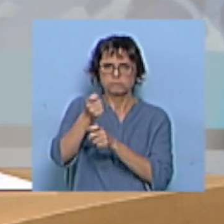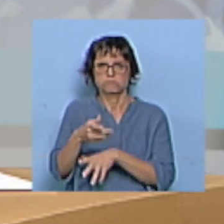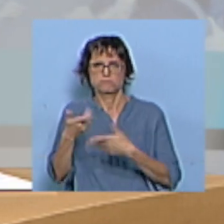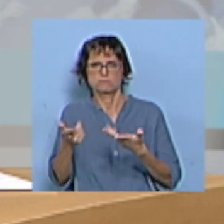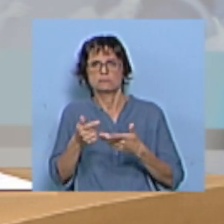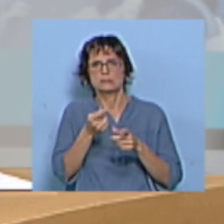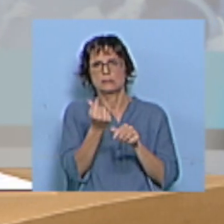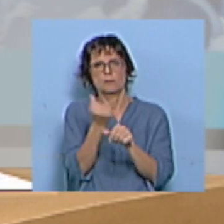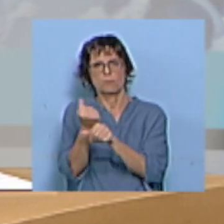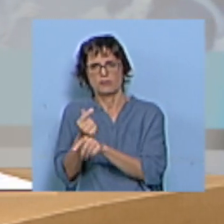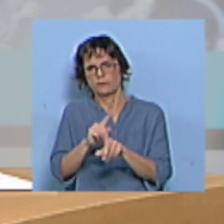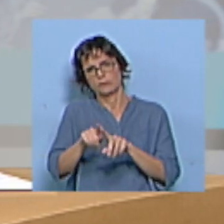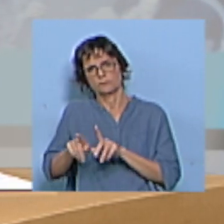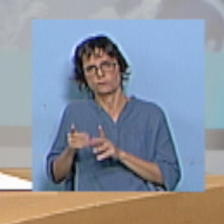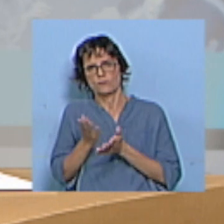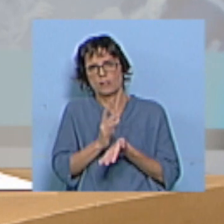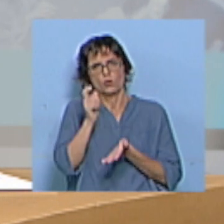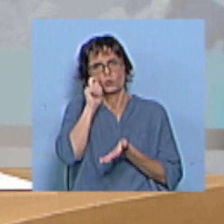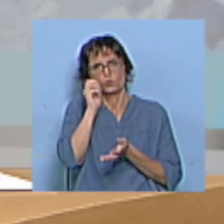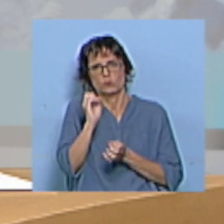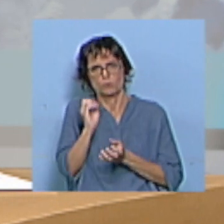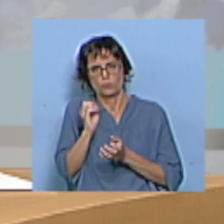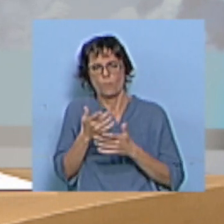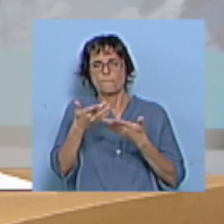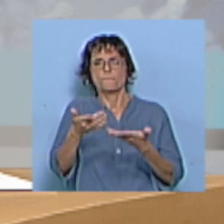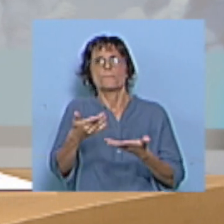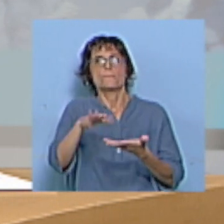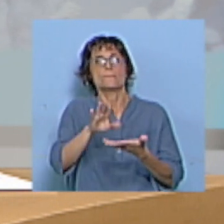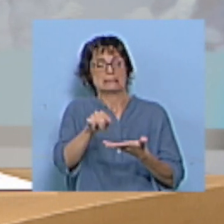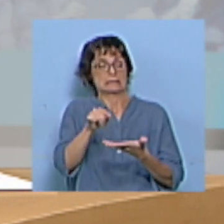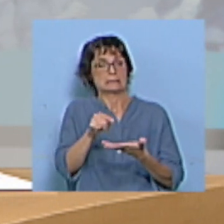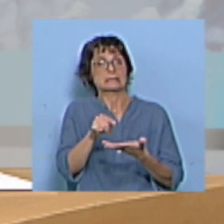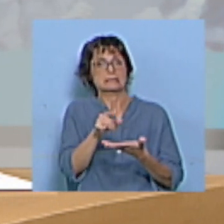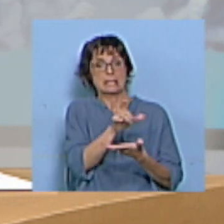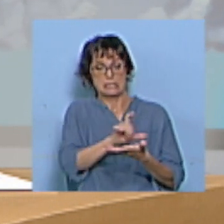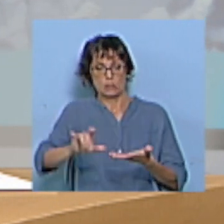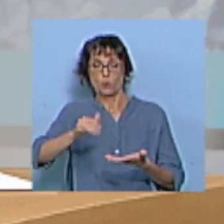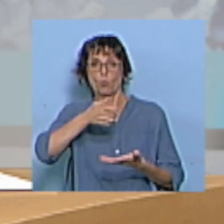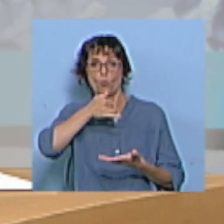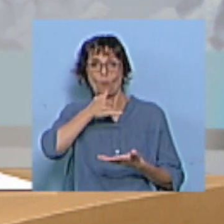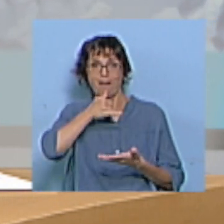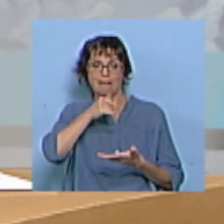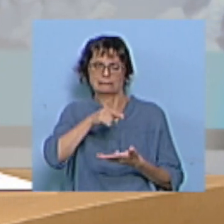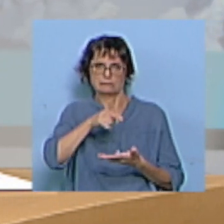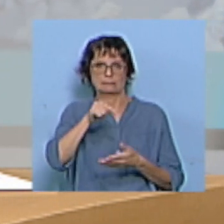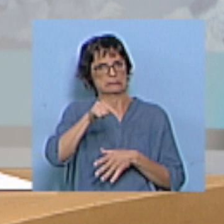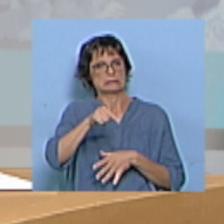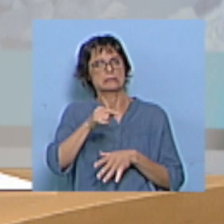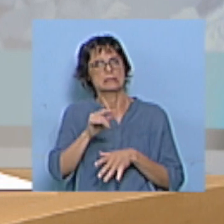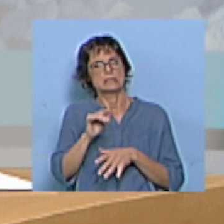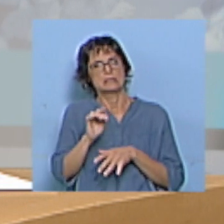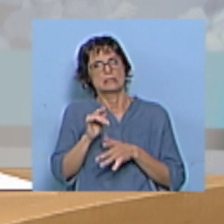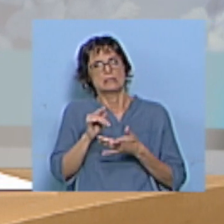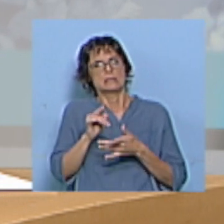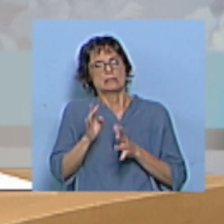tem outras exportações e, portanto, também precisava muito de recuperar, porque foi fortemente afetada